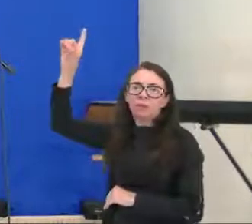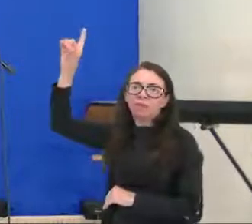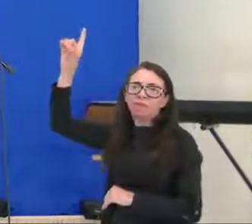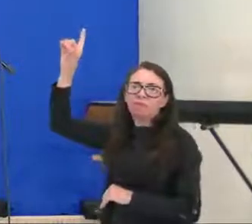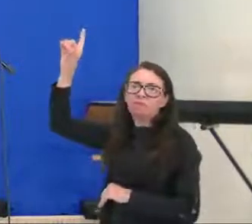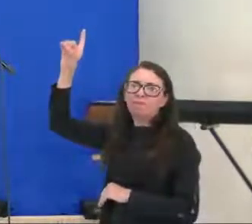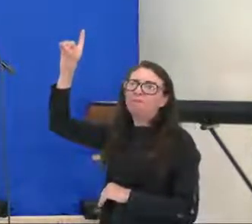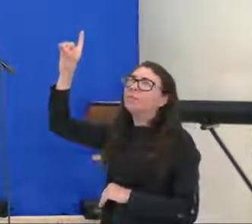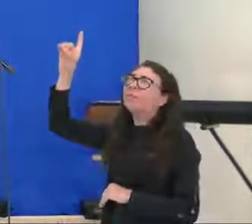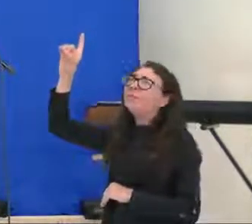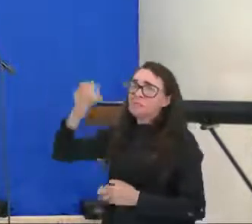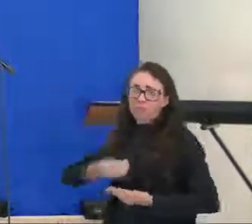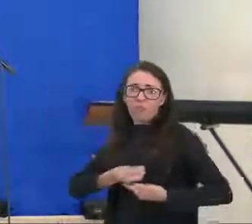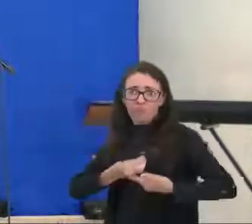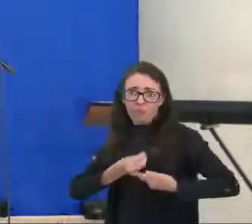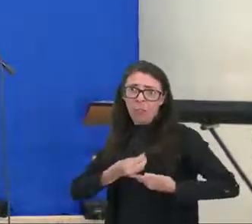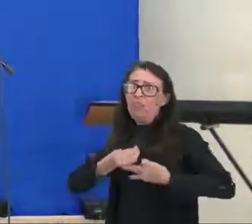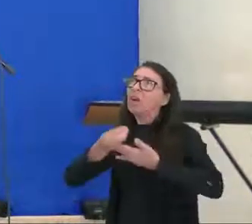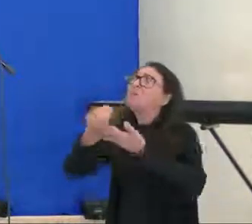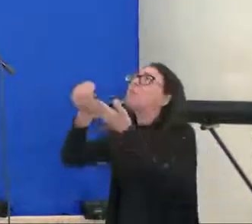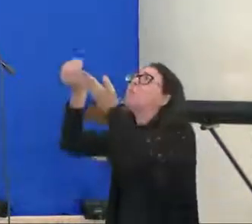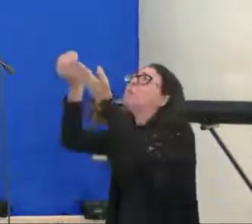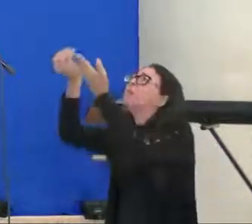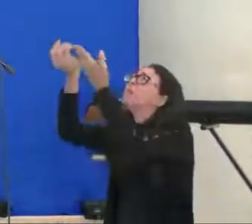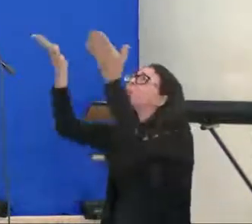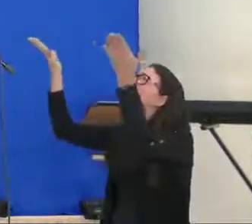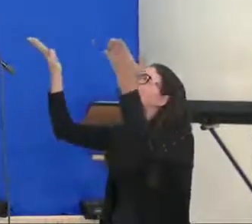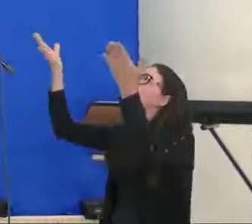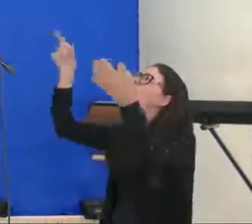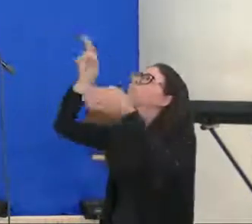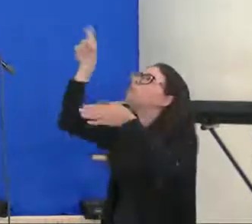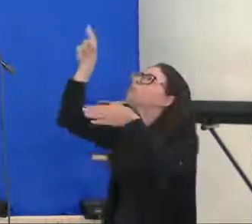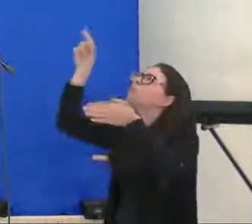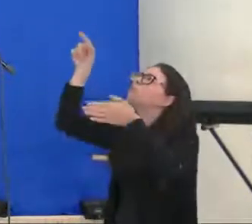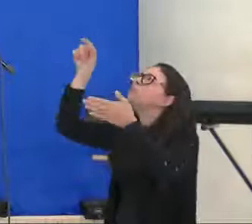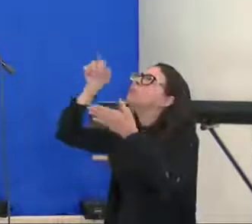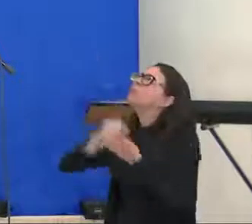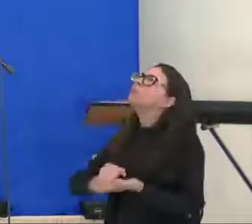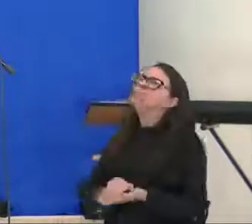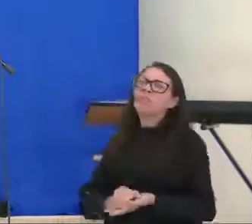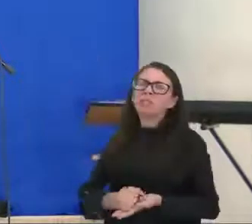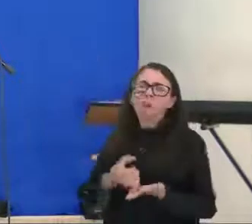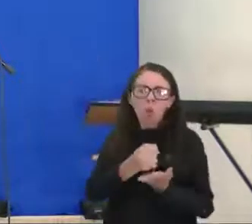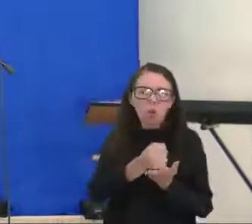Sagrada. E agora nós estamos falando exclusivamente do corpo de Cristo.